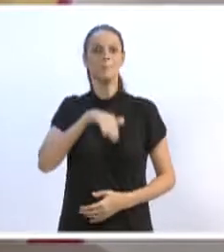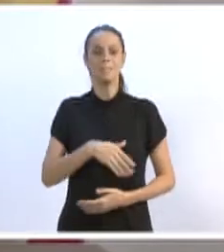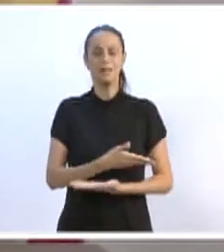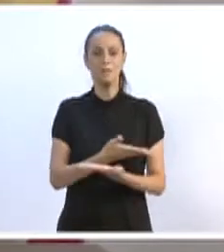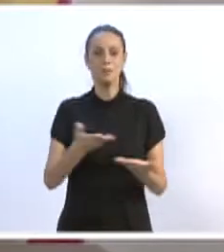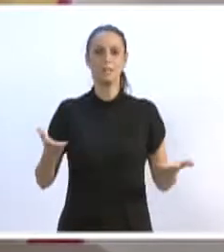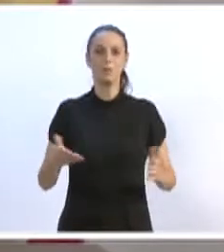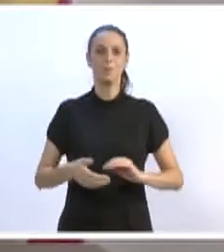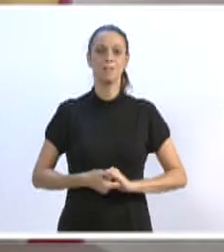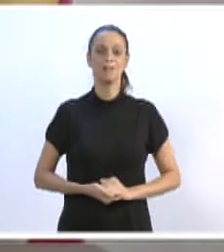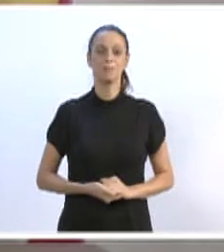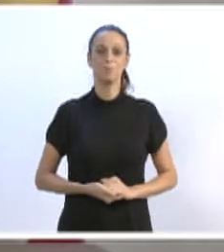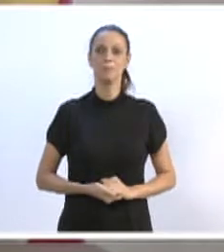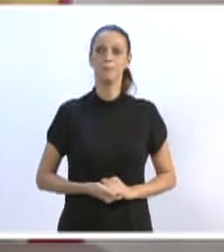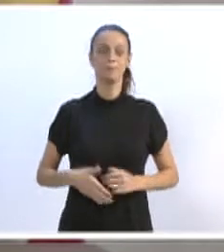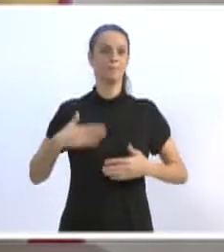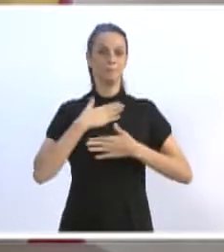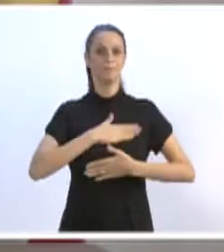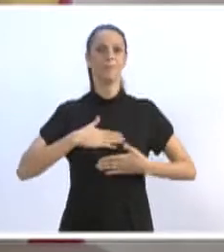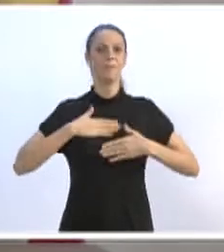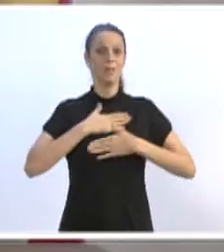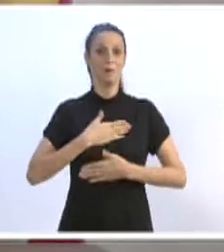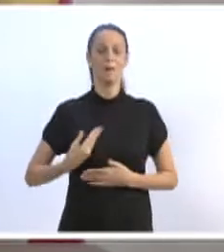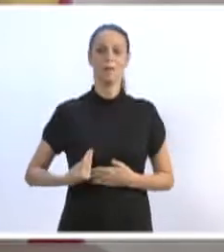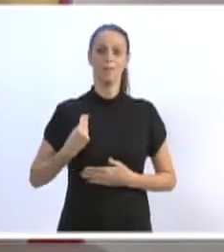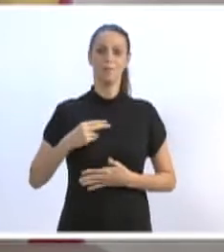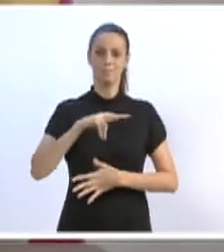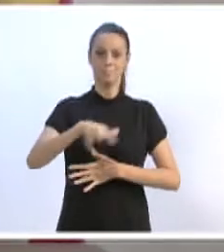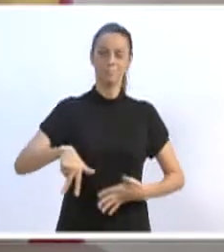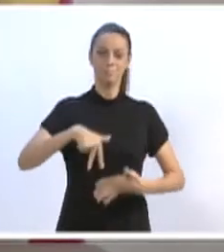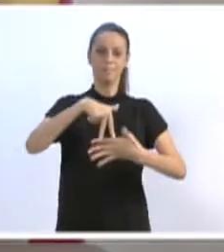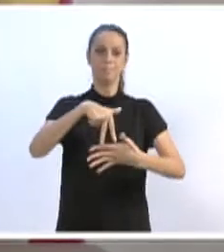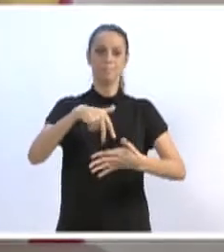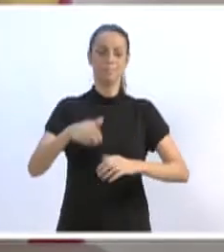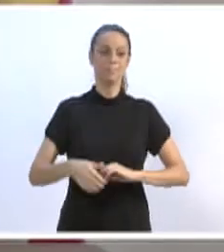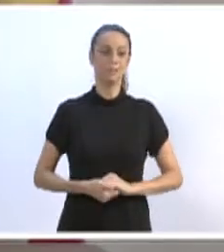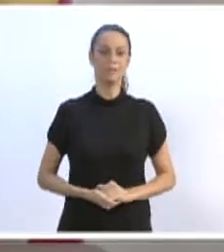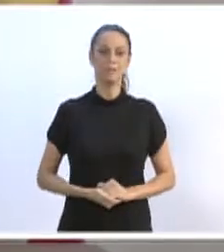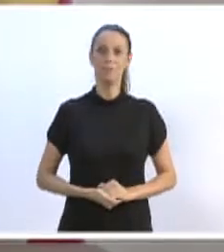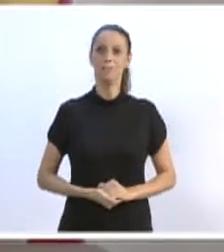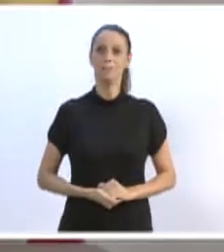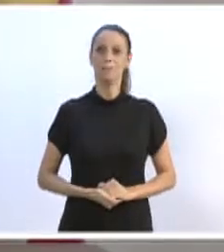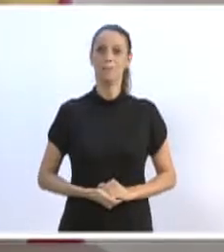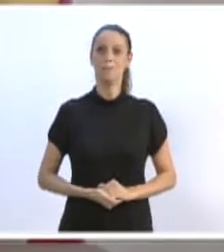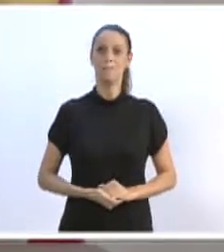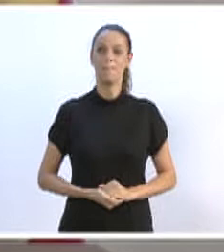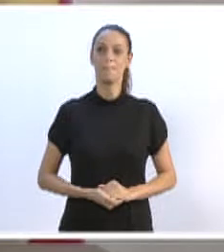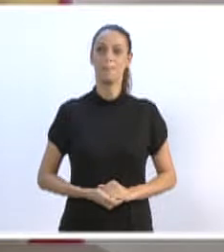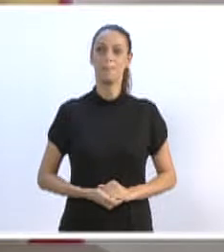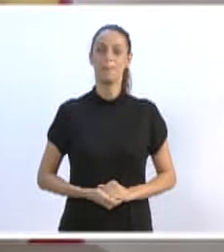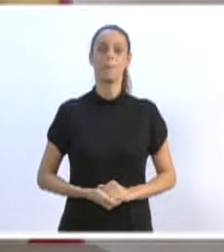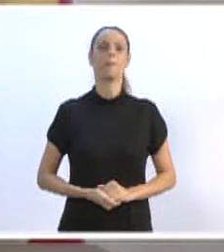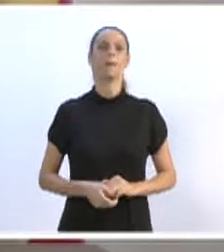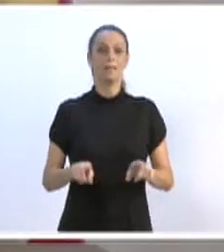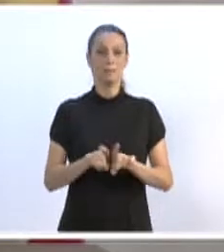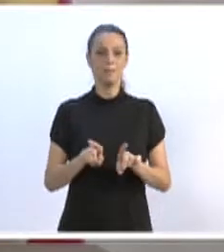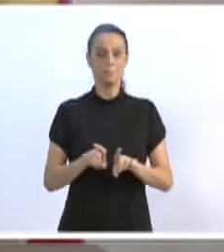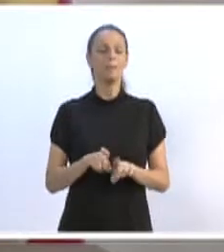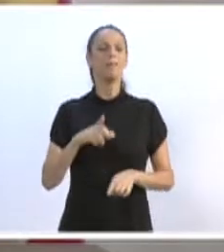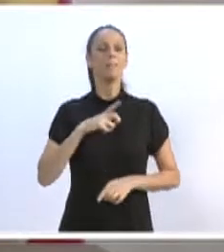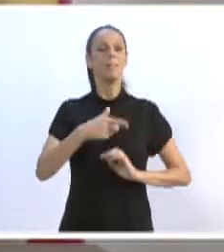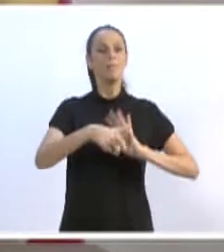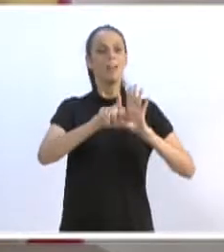uma honra estar novamente aqui na tribuna. Inicio o pronunciamento cumprimentando o Fábio Campos, que esteve aqui, acompanhado do